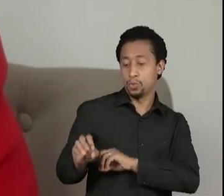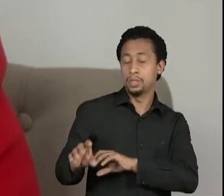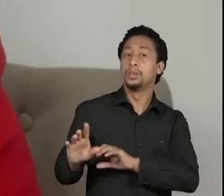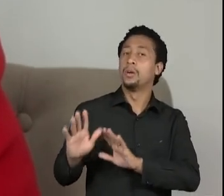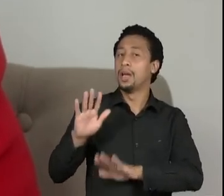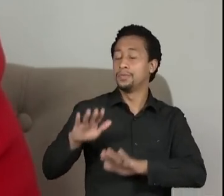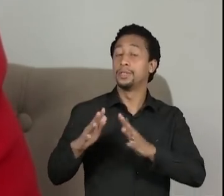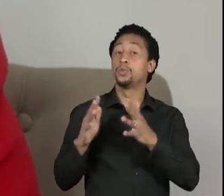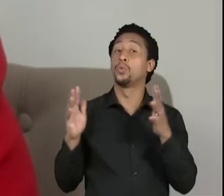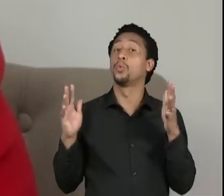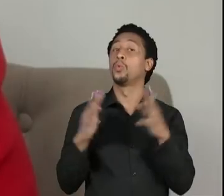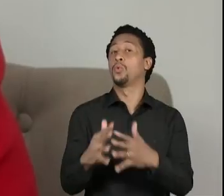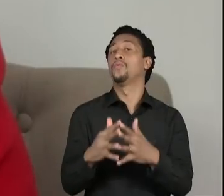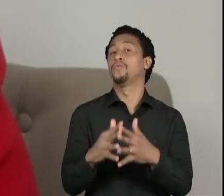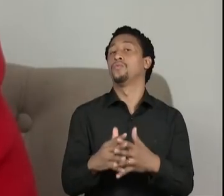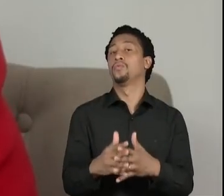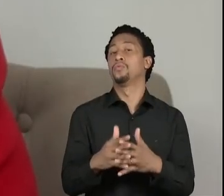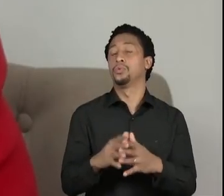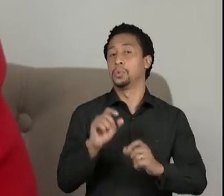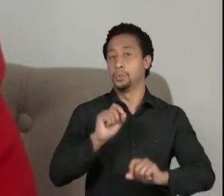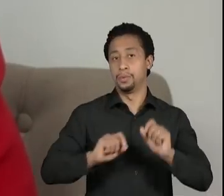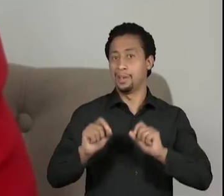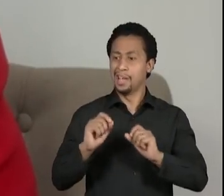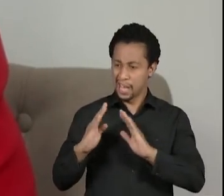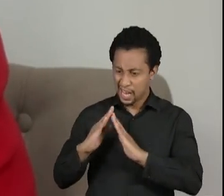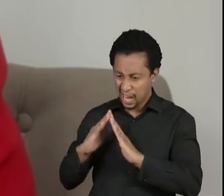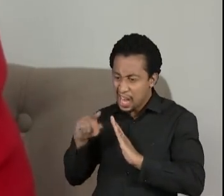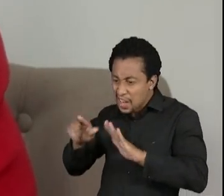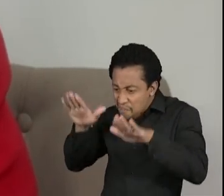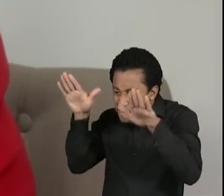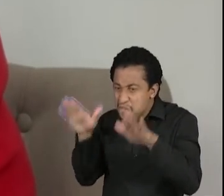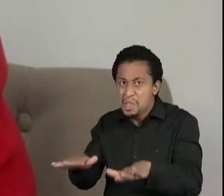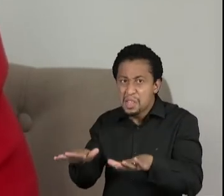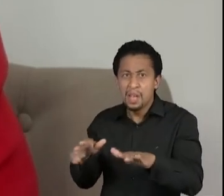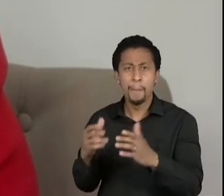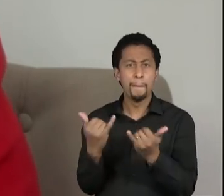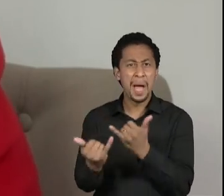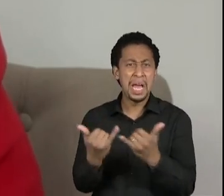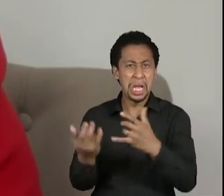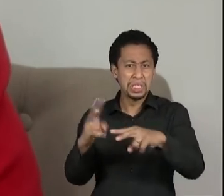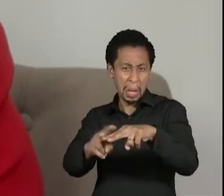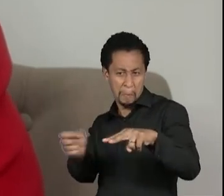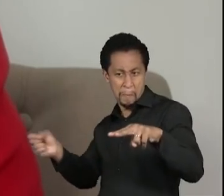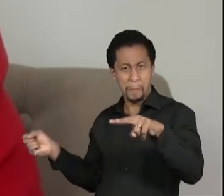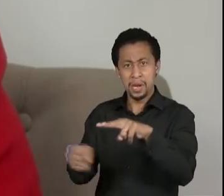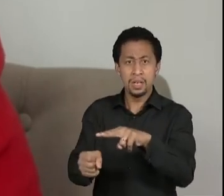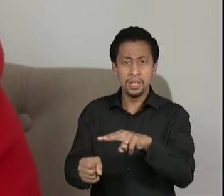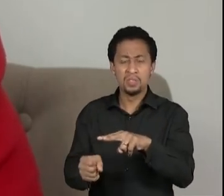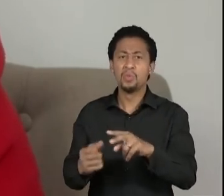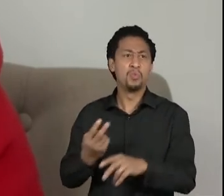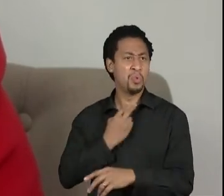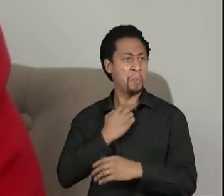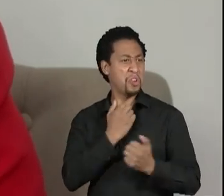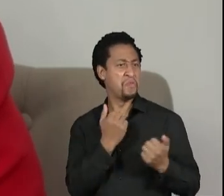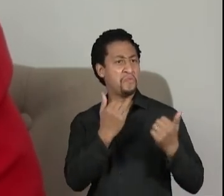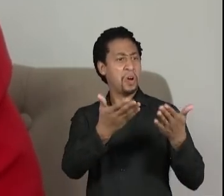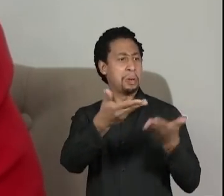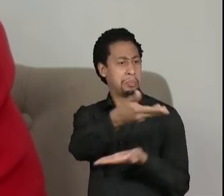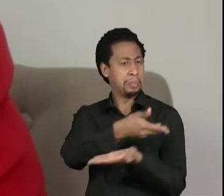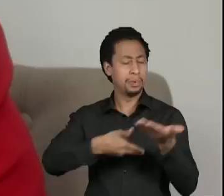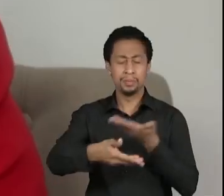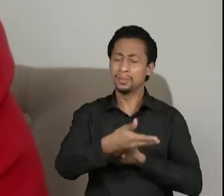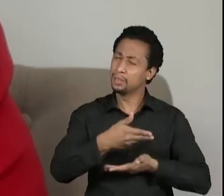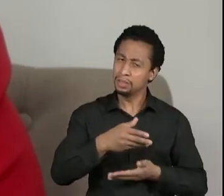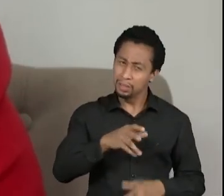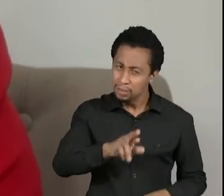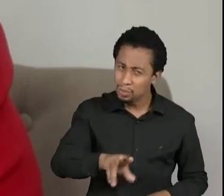confundida como prisão domiciliar, né? Como se as crianças não tivessem oportunidade de conviver com crianças